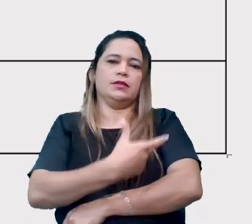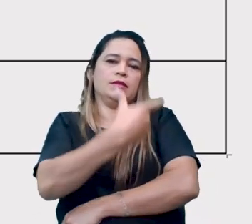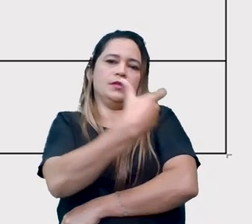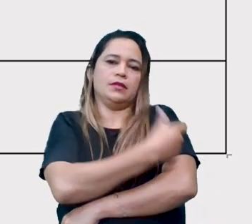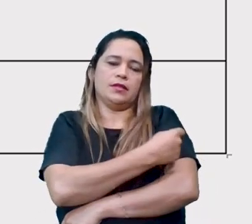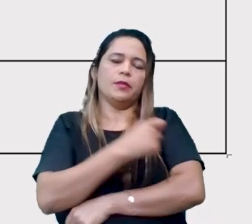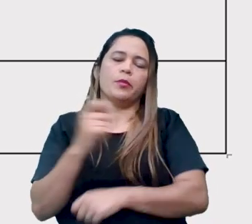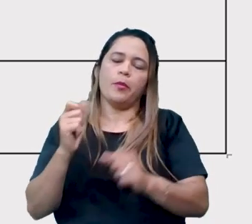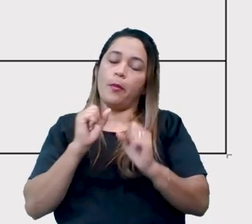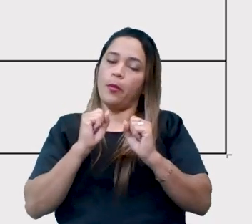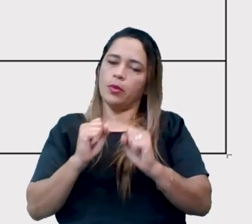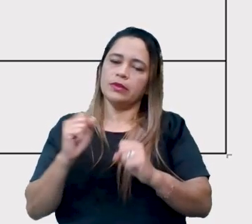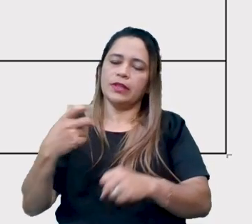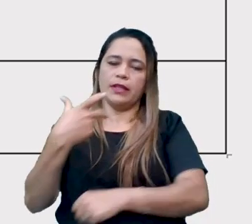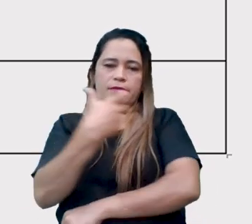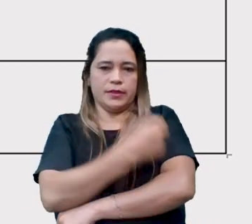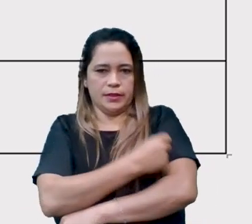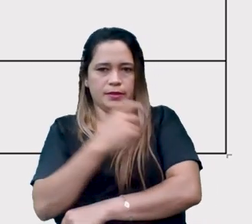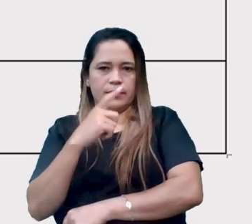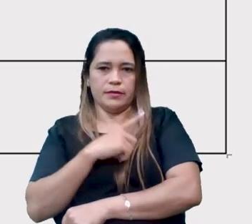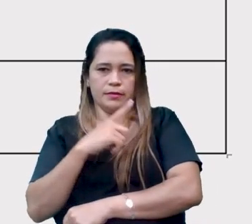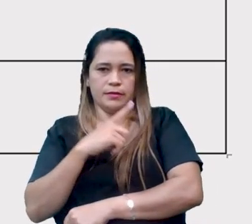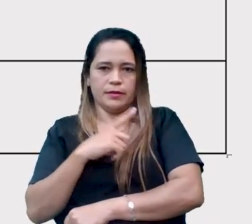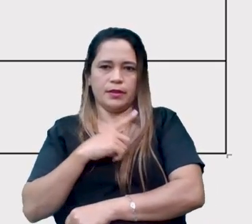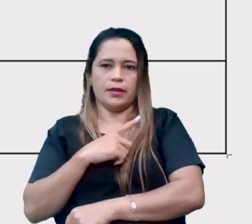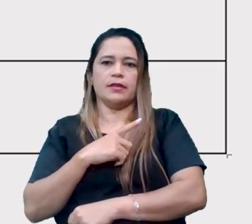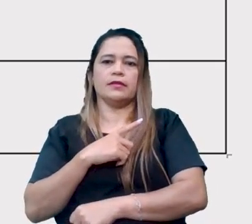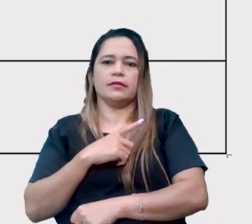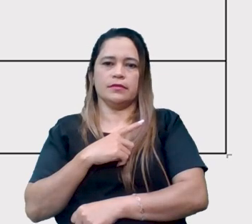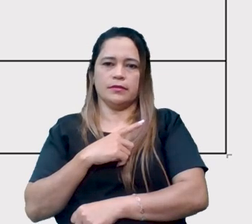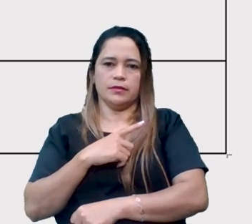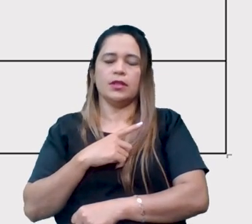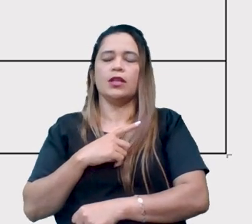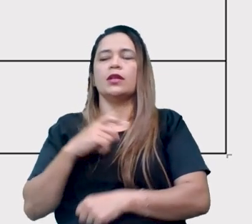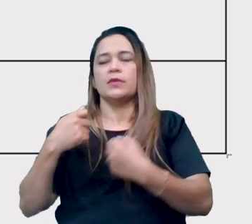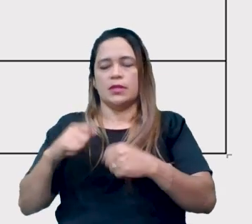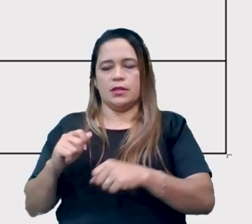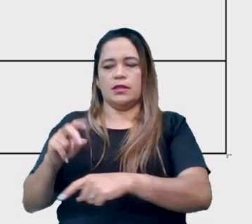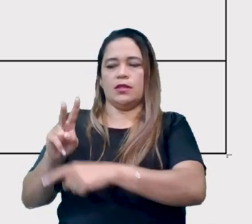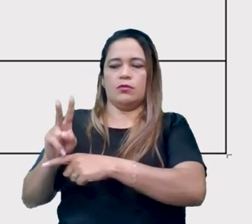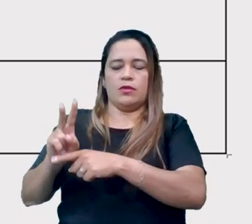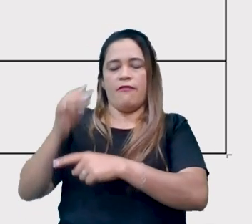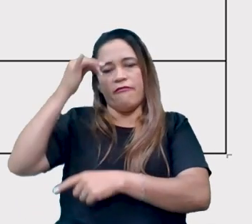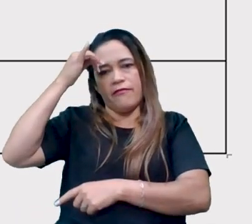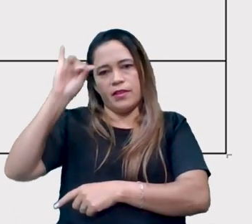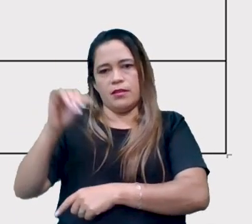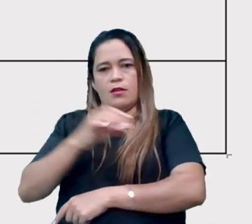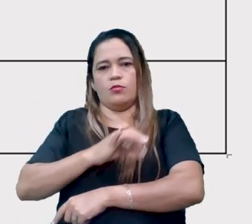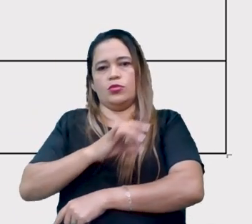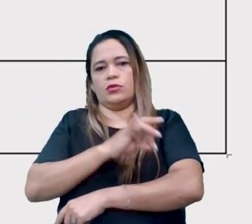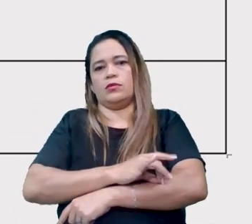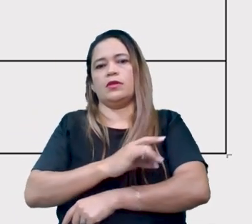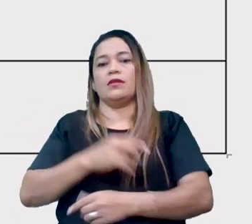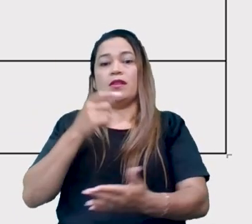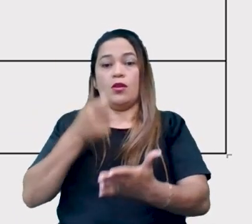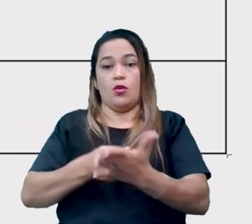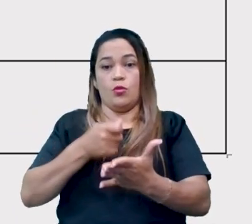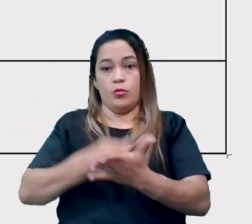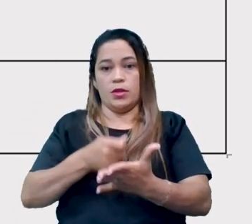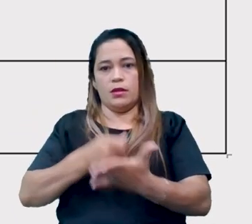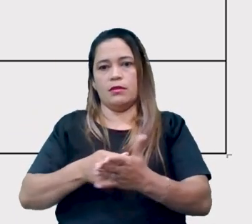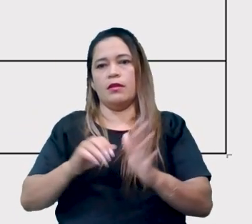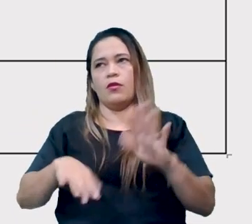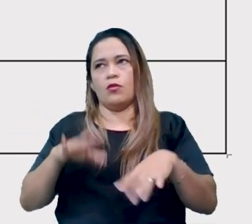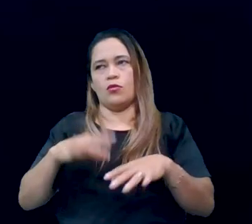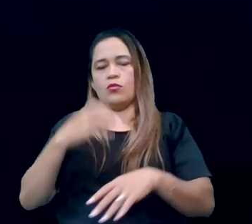possibilidade da vacinação. Essa vacinação contra a febre amarela é muito eficiente e, inclusive, é obrigatória em algumas